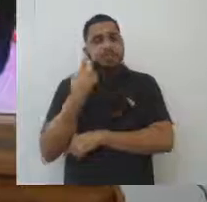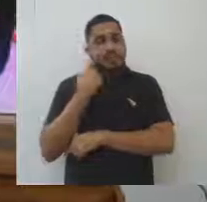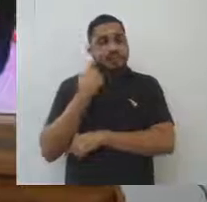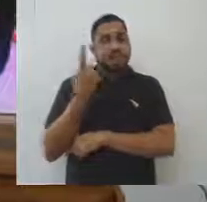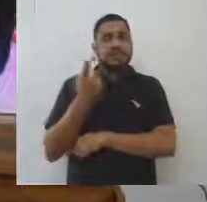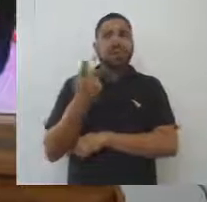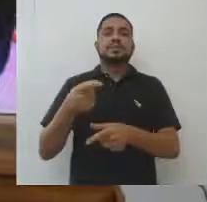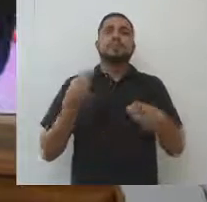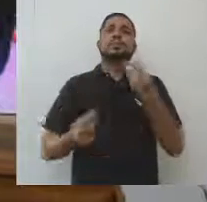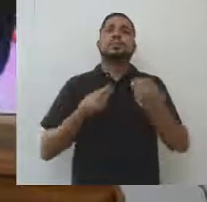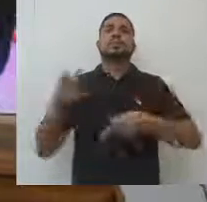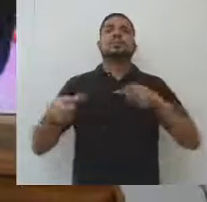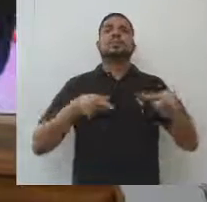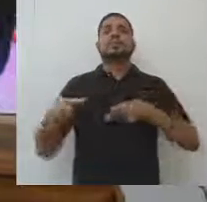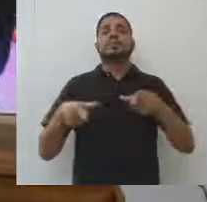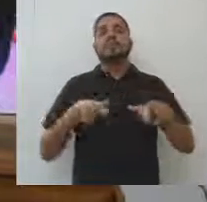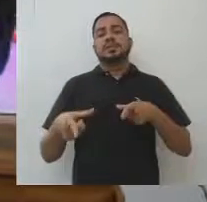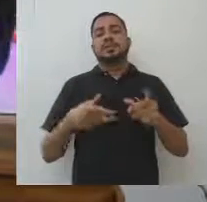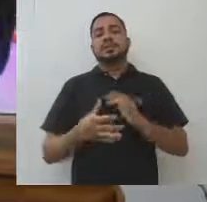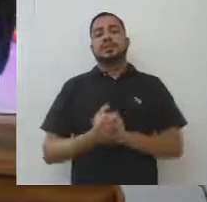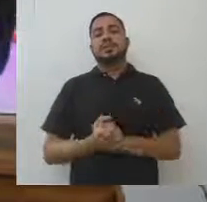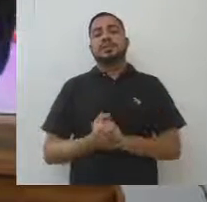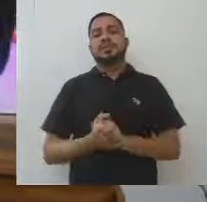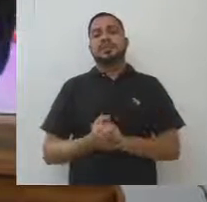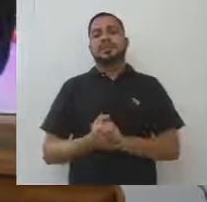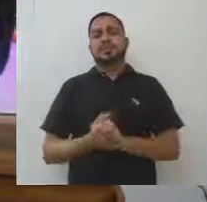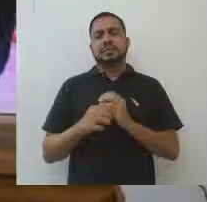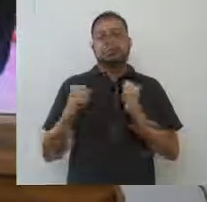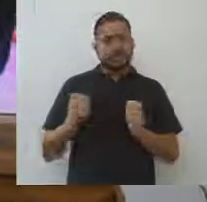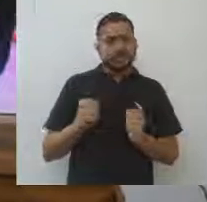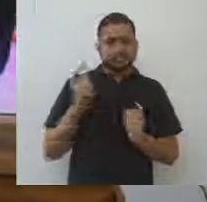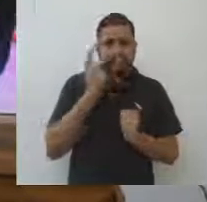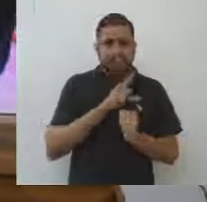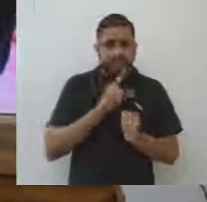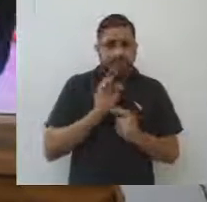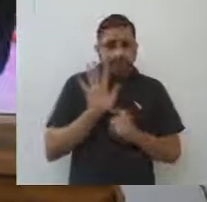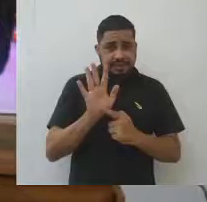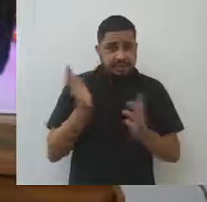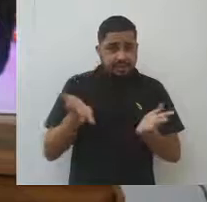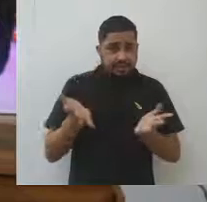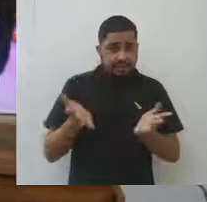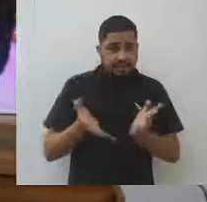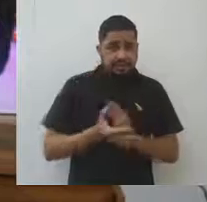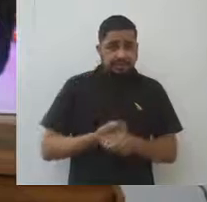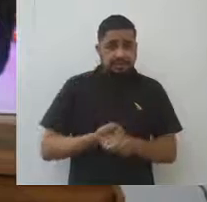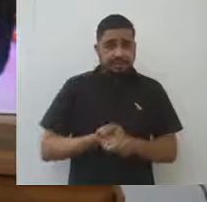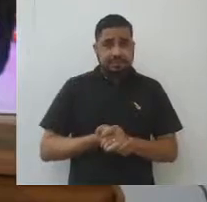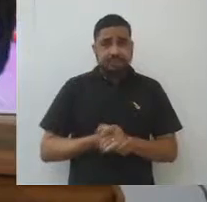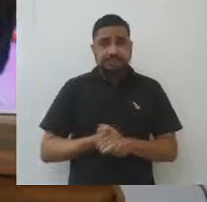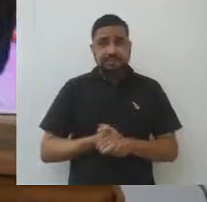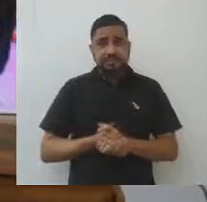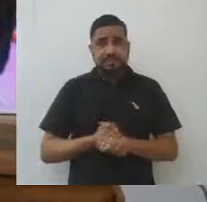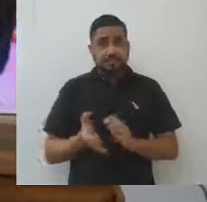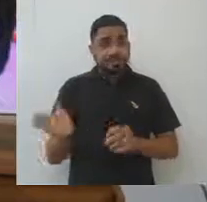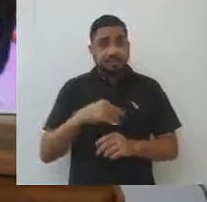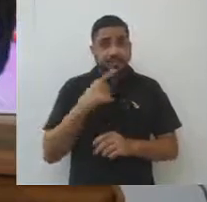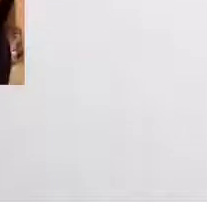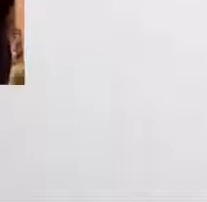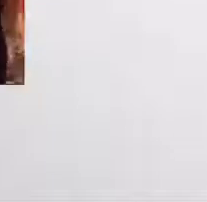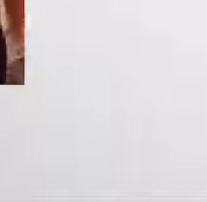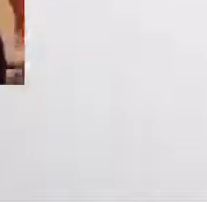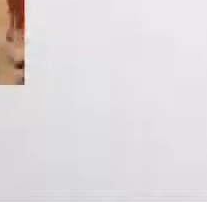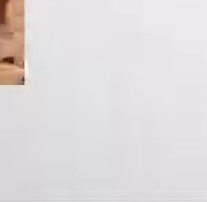atuação desse trabalho. Será que a gente consegue passar agora? Vamos lá.